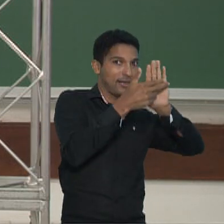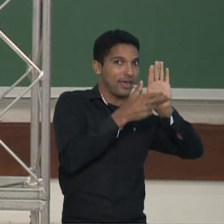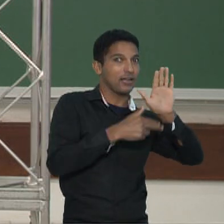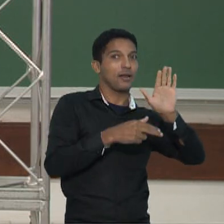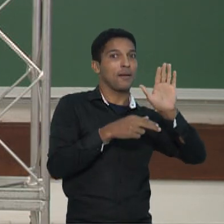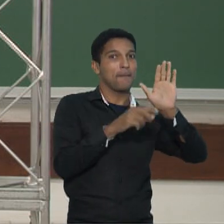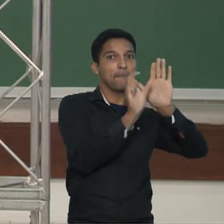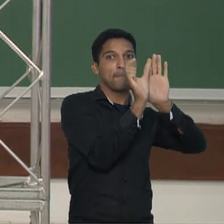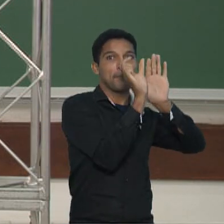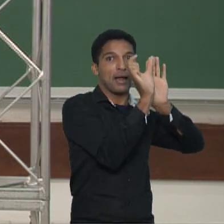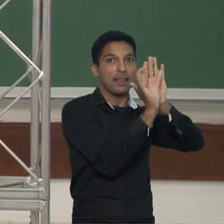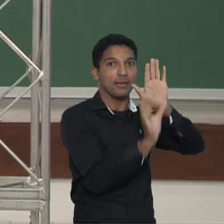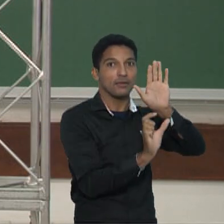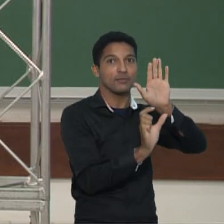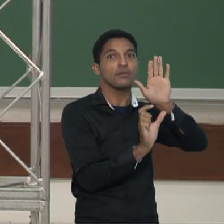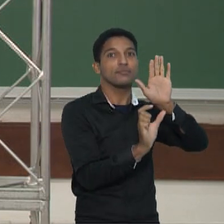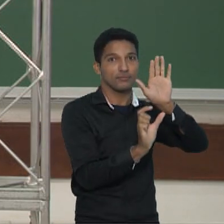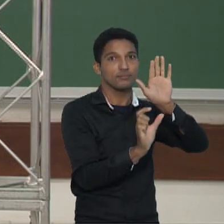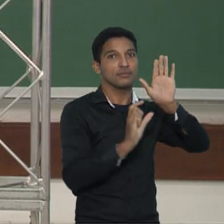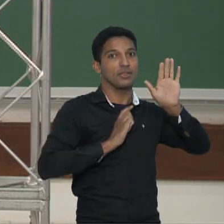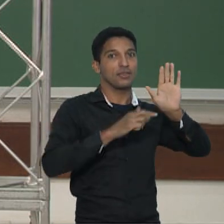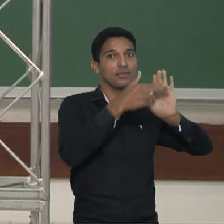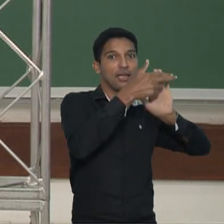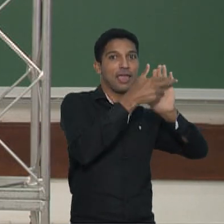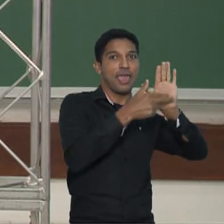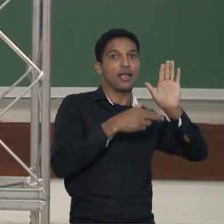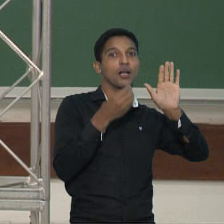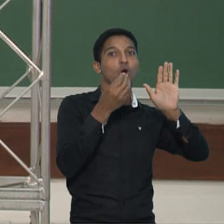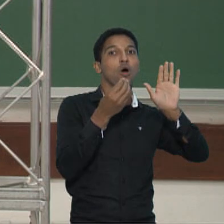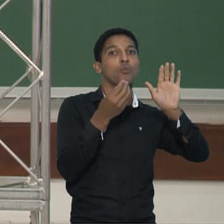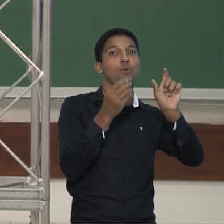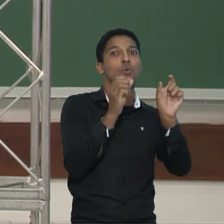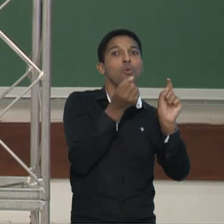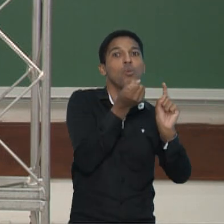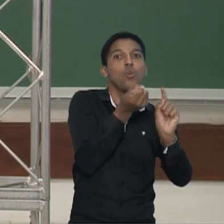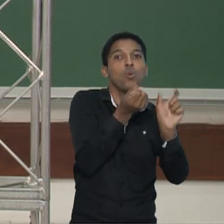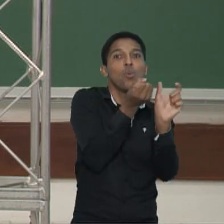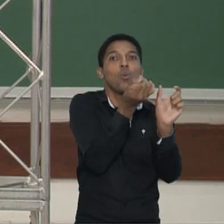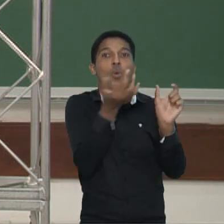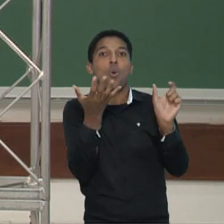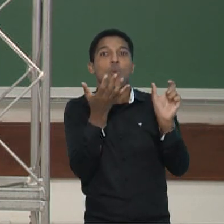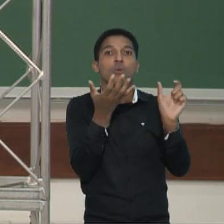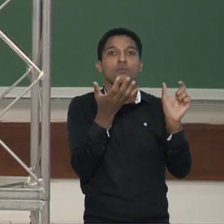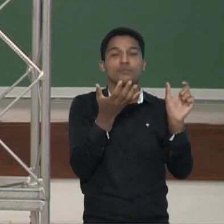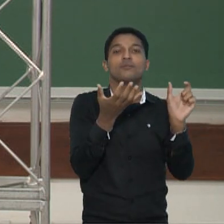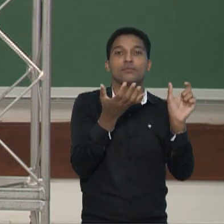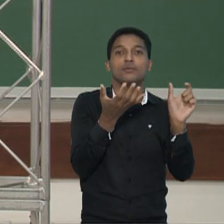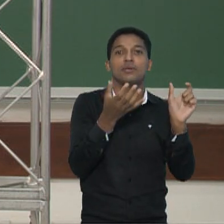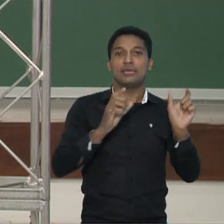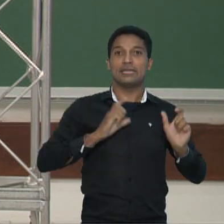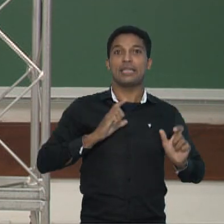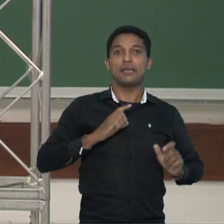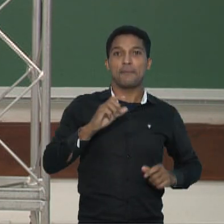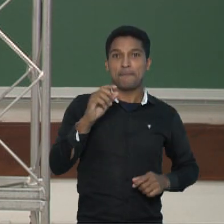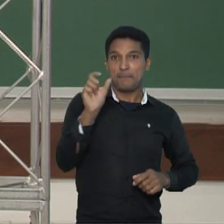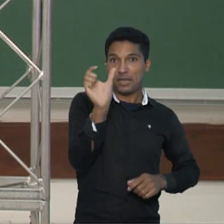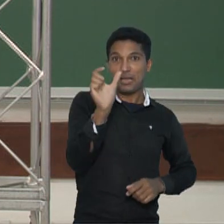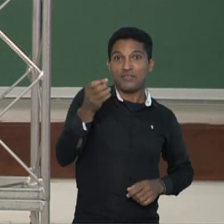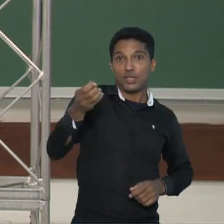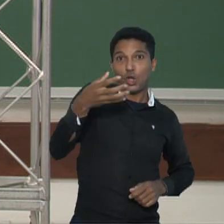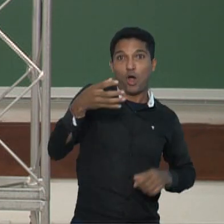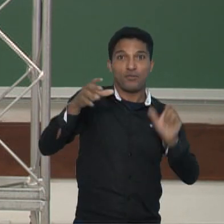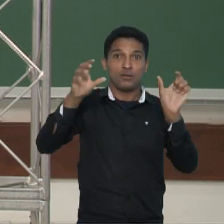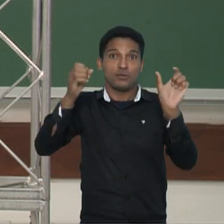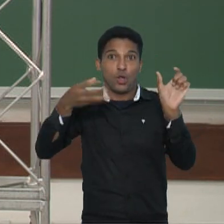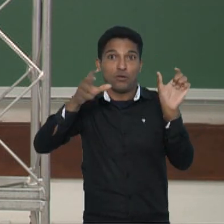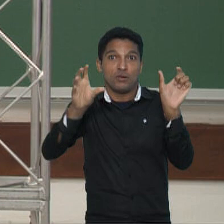palavrinhas. Ou nós vamos ter palavras novas para colocarmos uma palavrinha no plural.